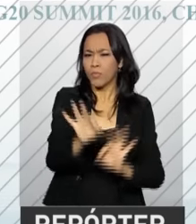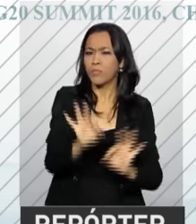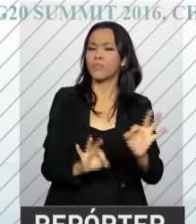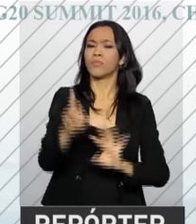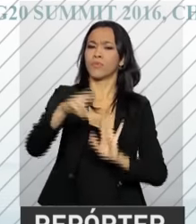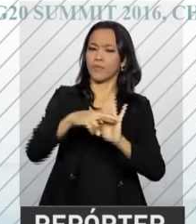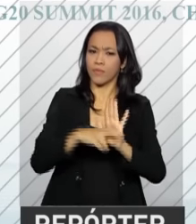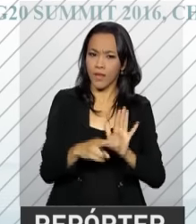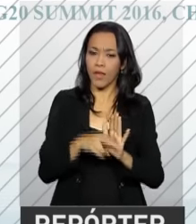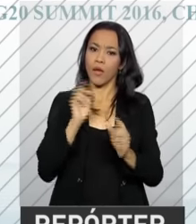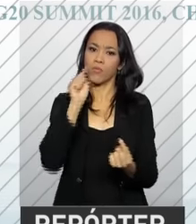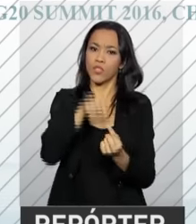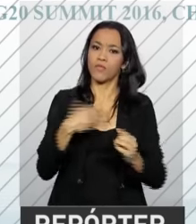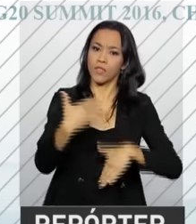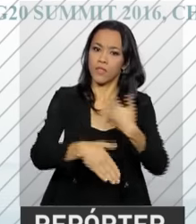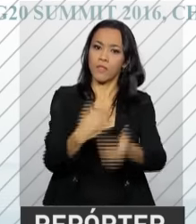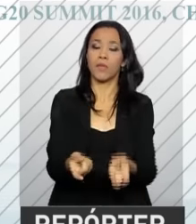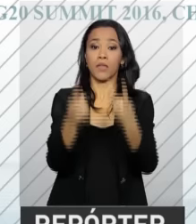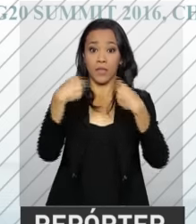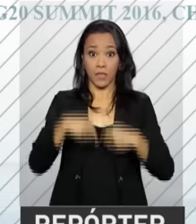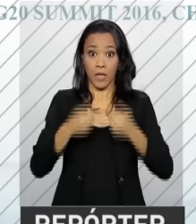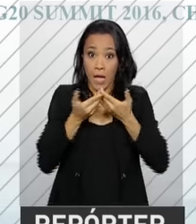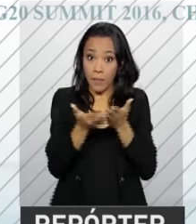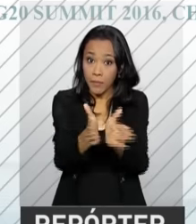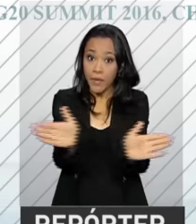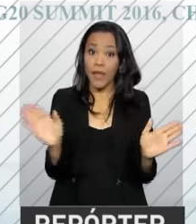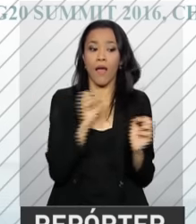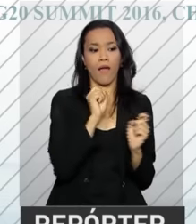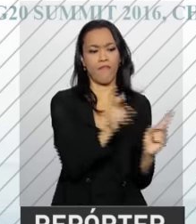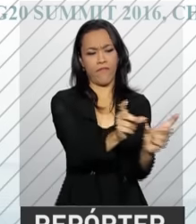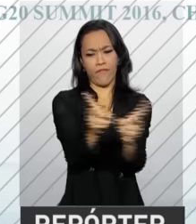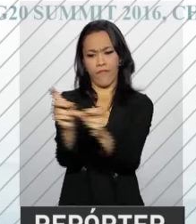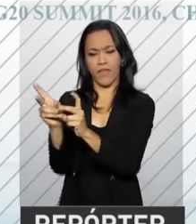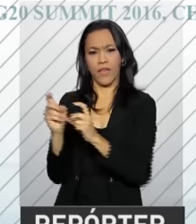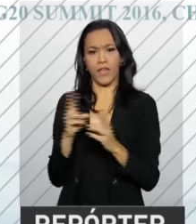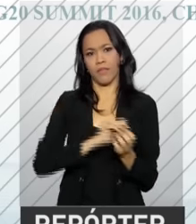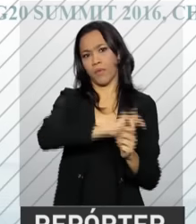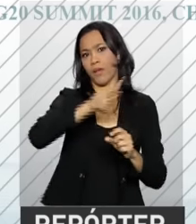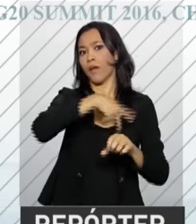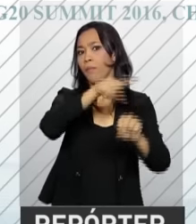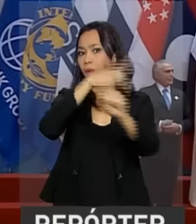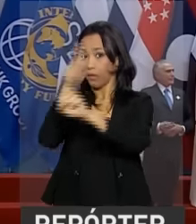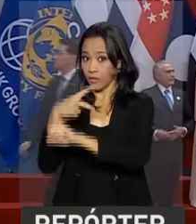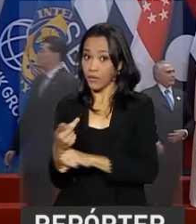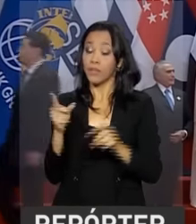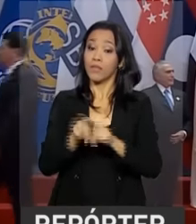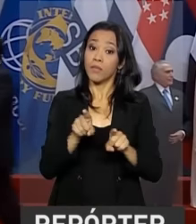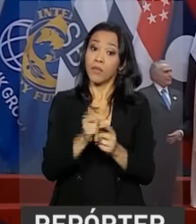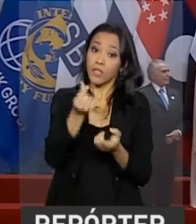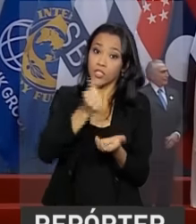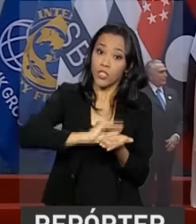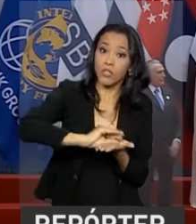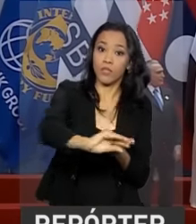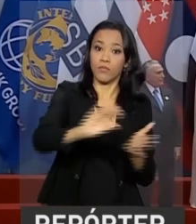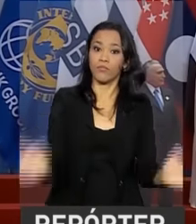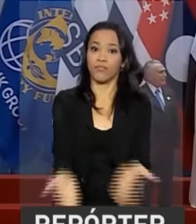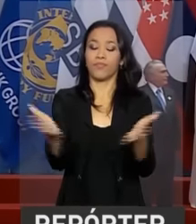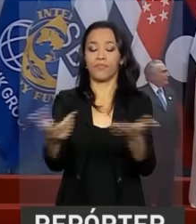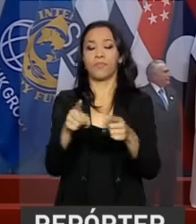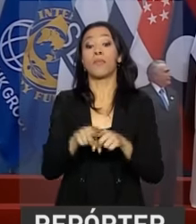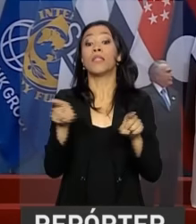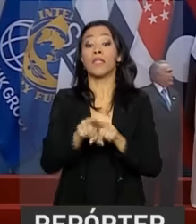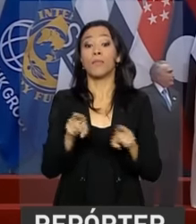o crescimento, a ampliação do comércio e a cooperação em investimentos. Desenvolvimento sustentável